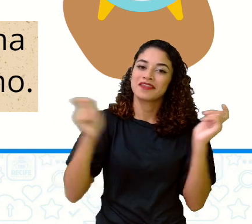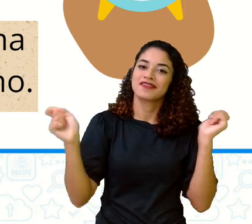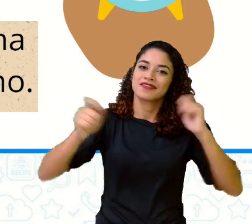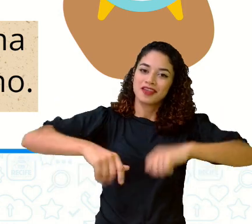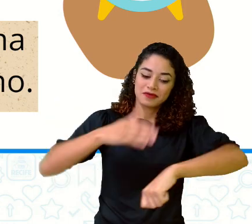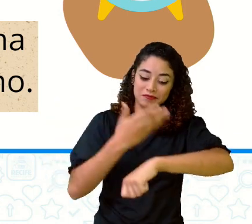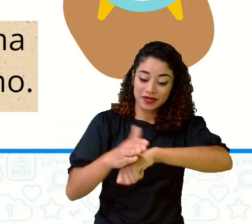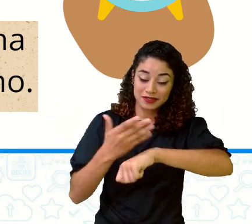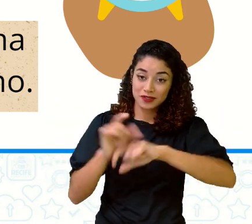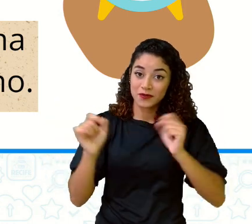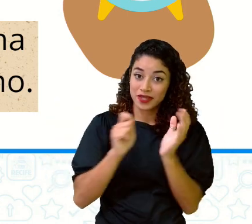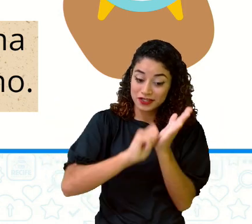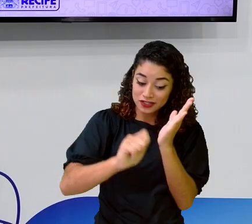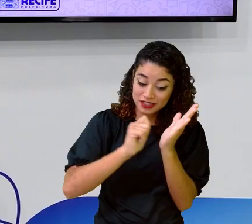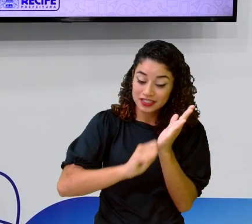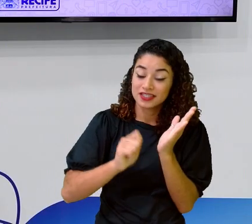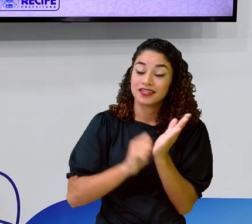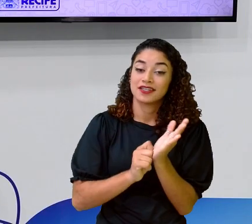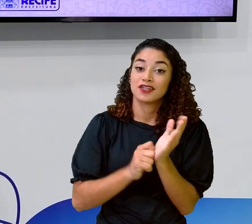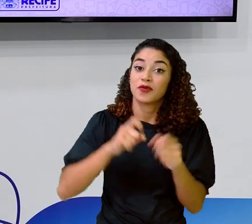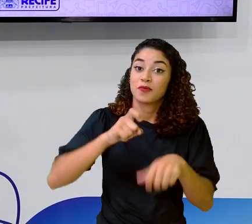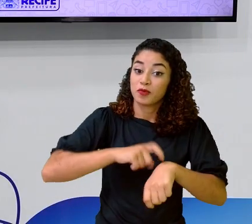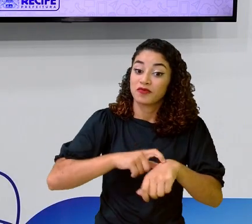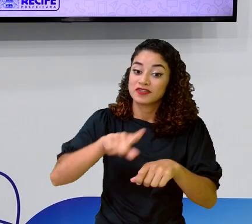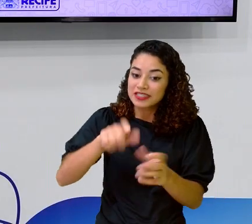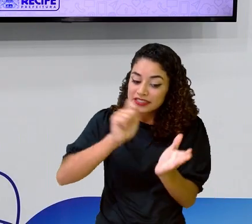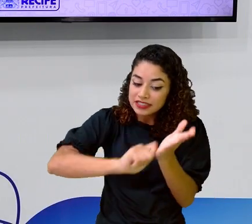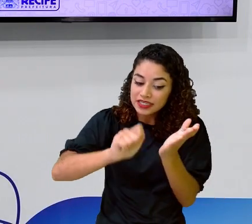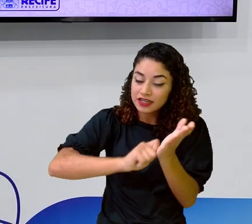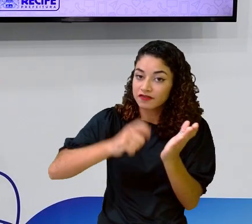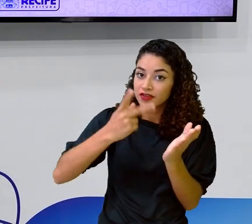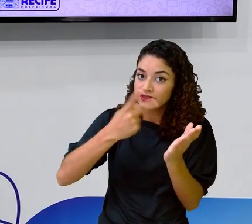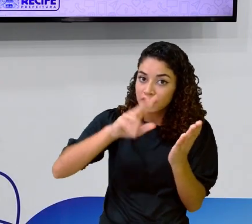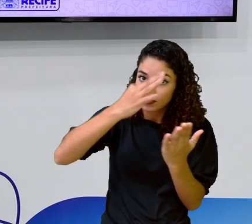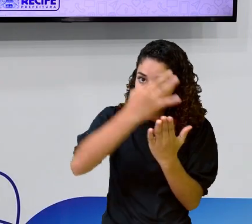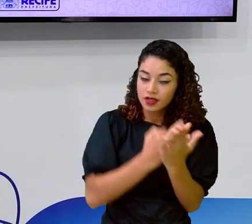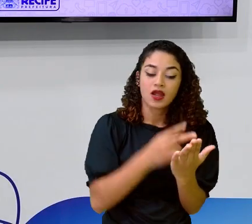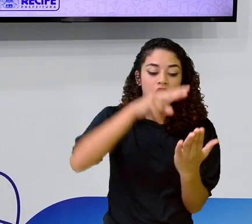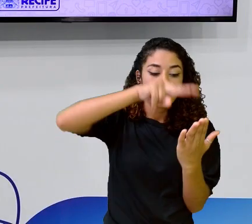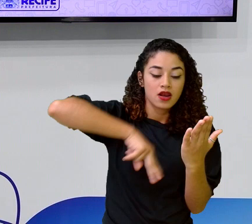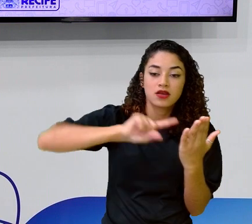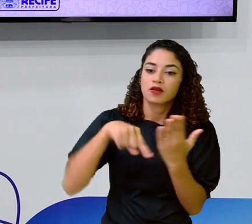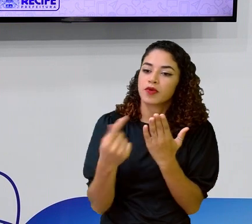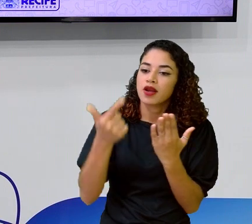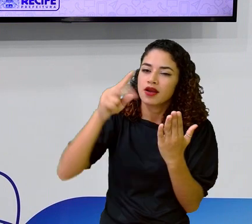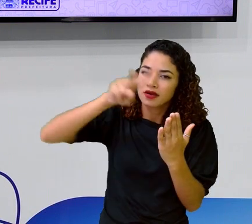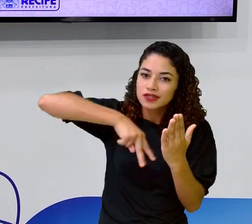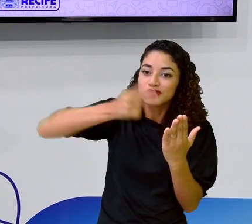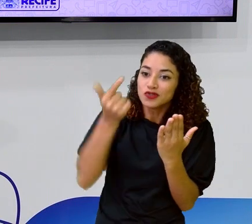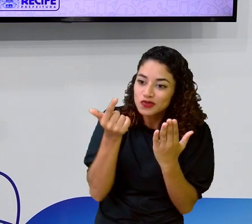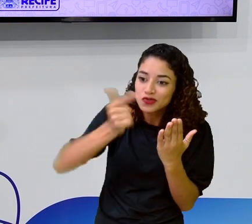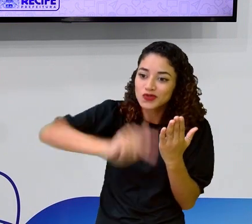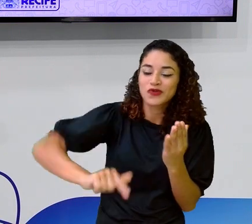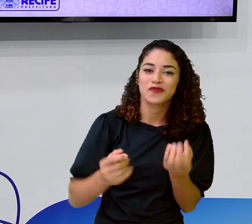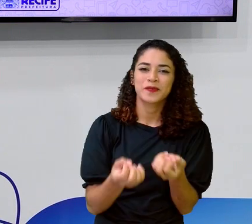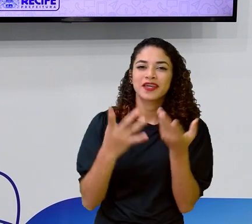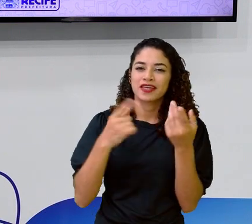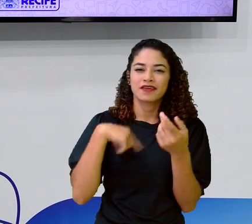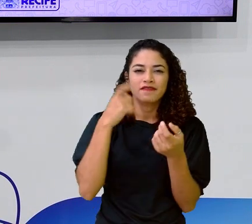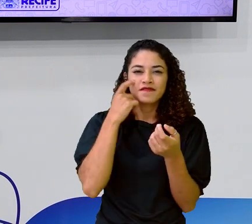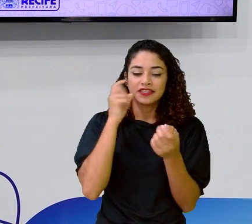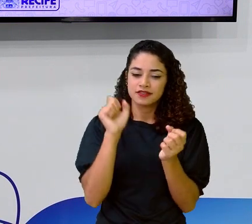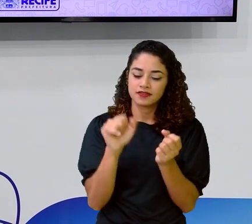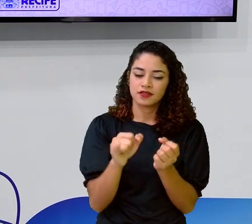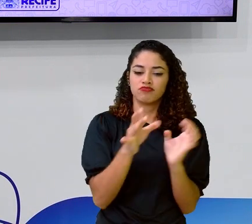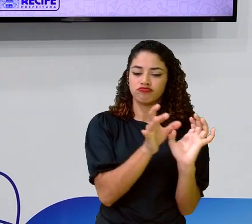escrita, lembrando, e quando você escrever seu texto, ler, reler, para ver se você observa, sua coerência, se não